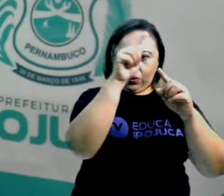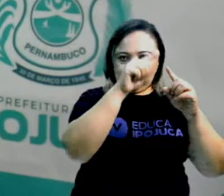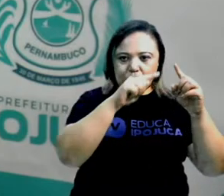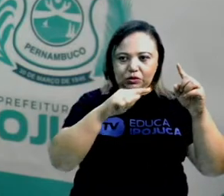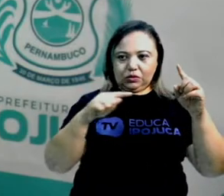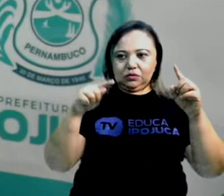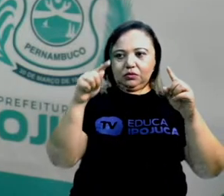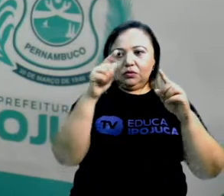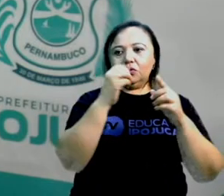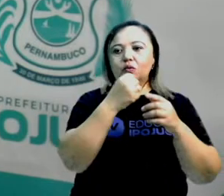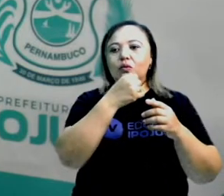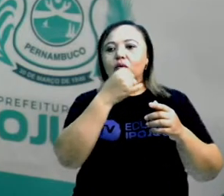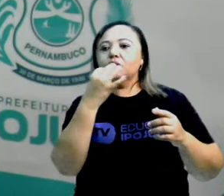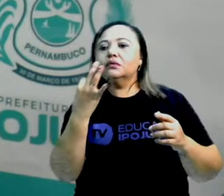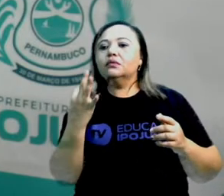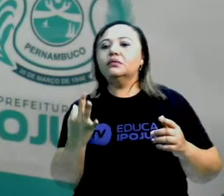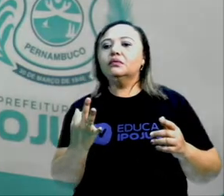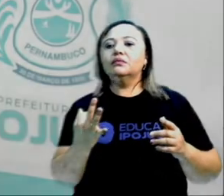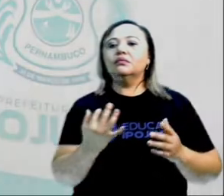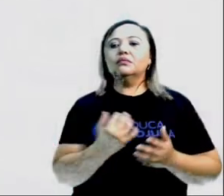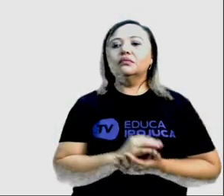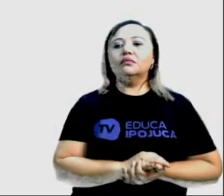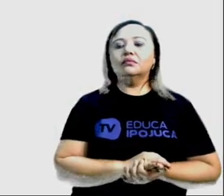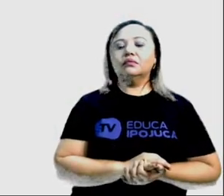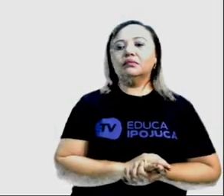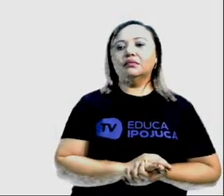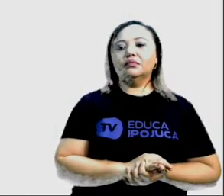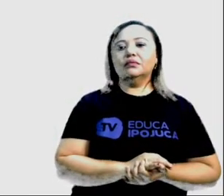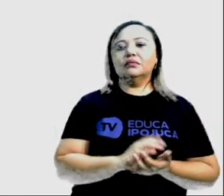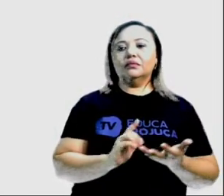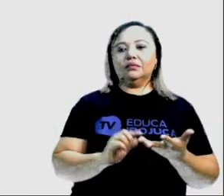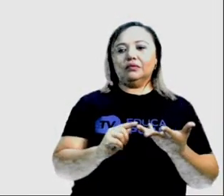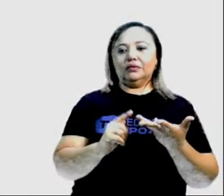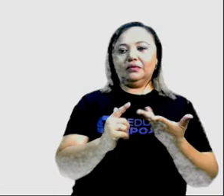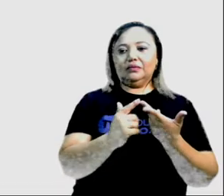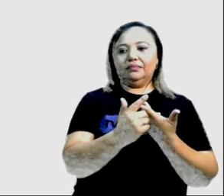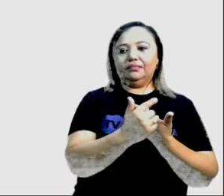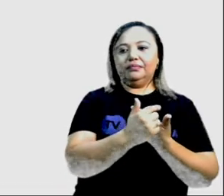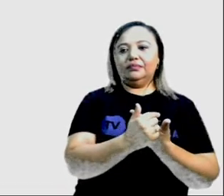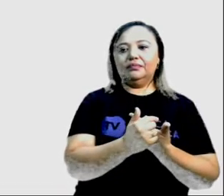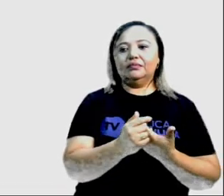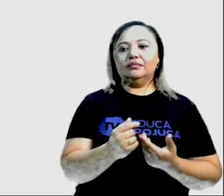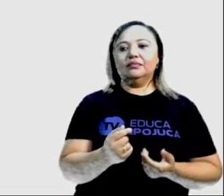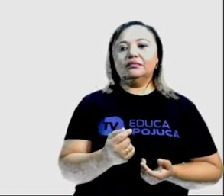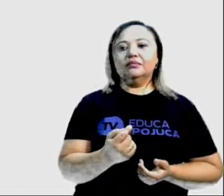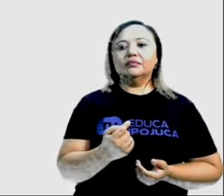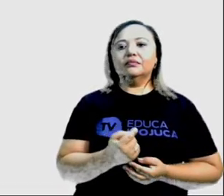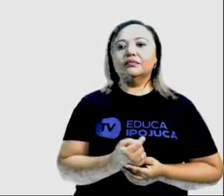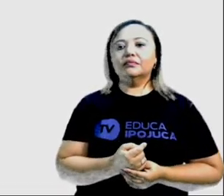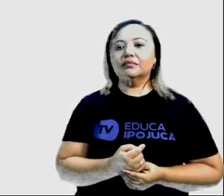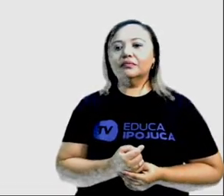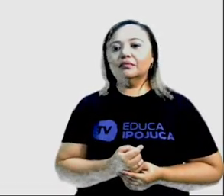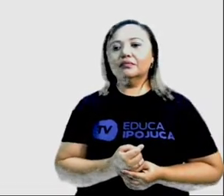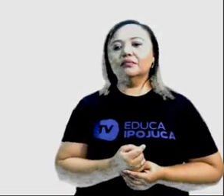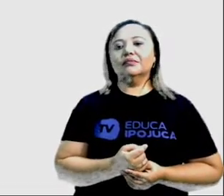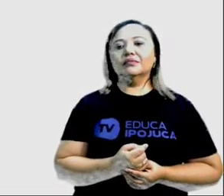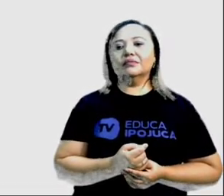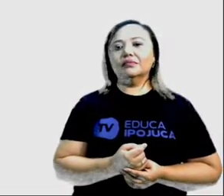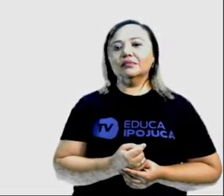círculo. Vamos contar juntos? Vamos começar por cima. Um,